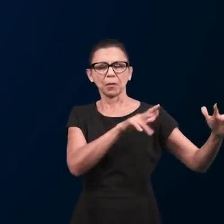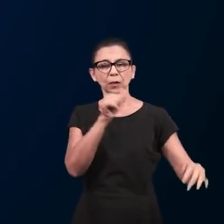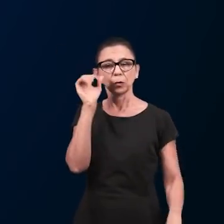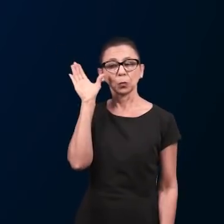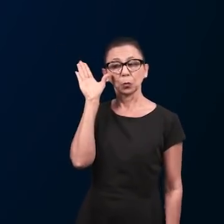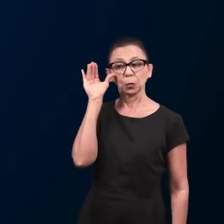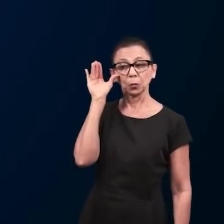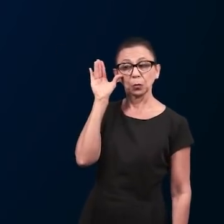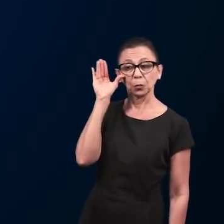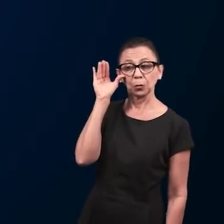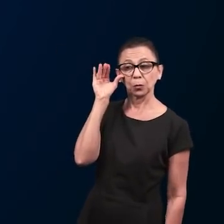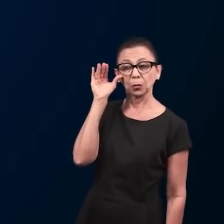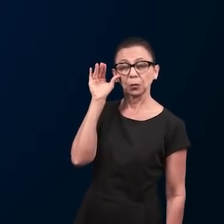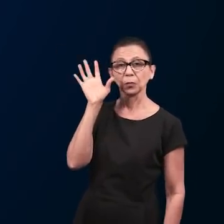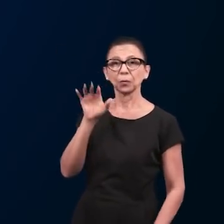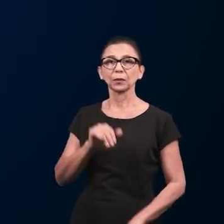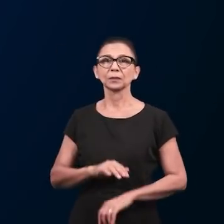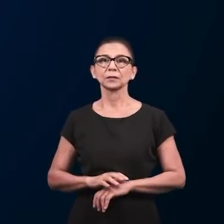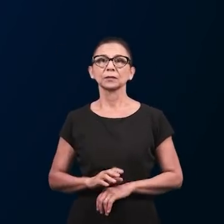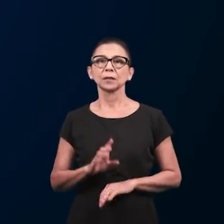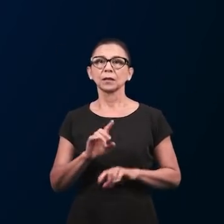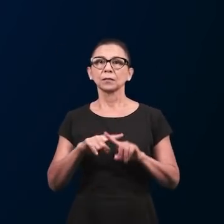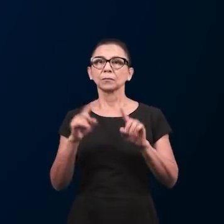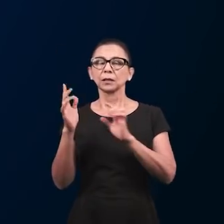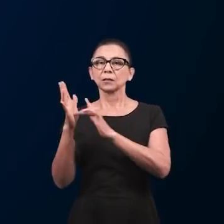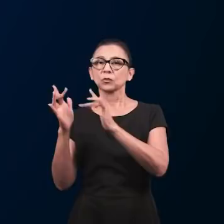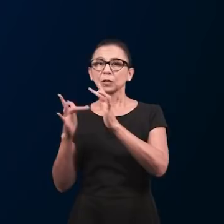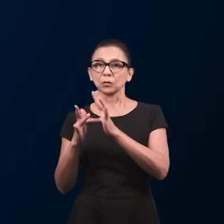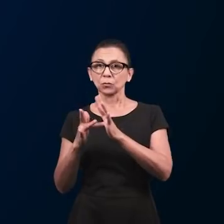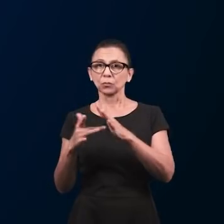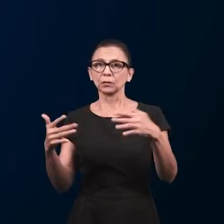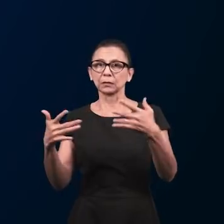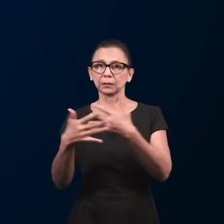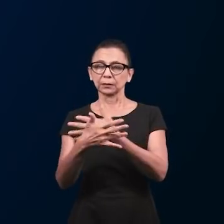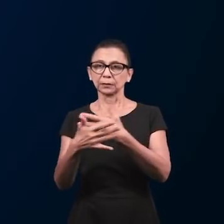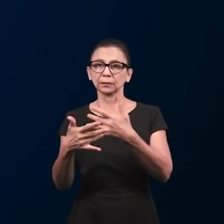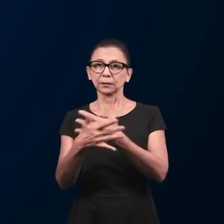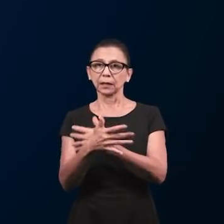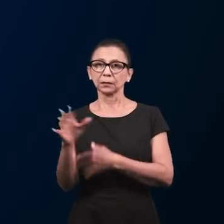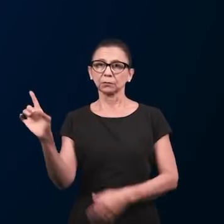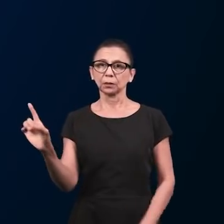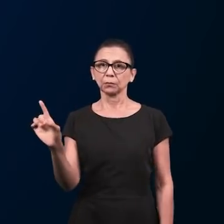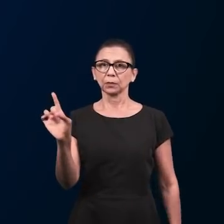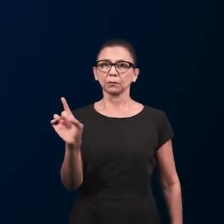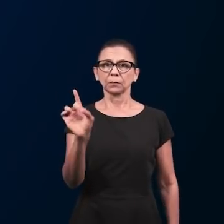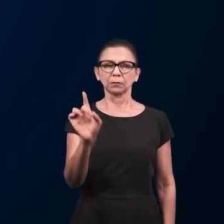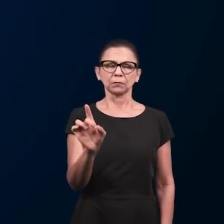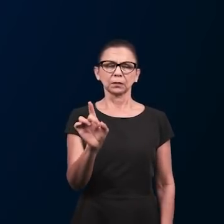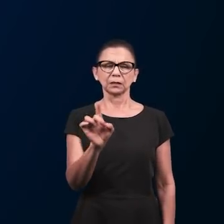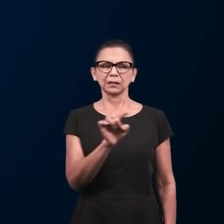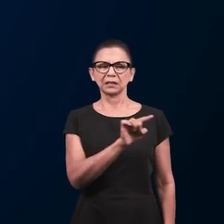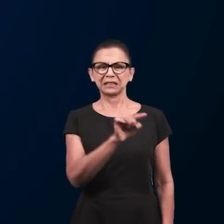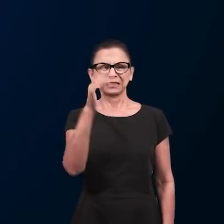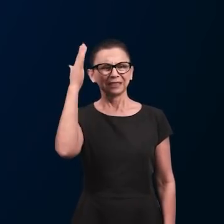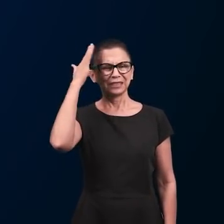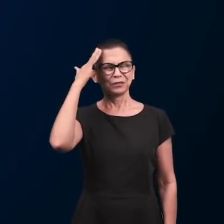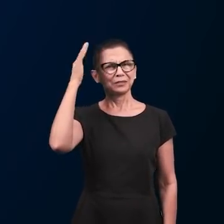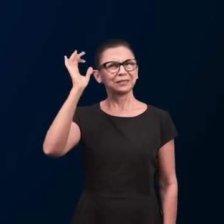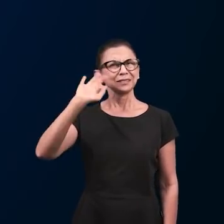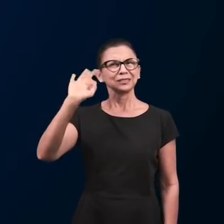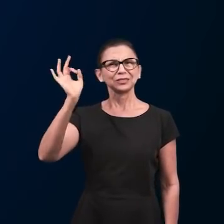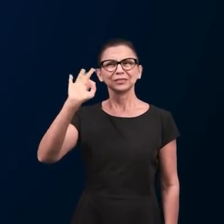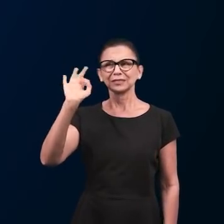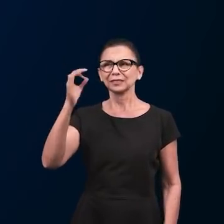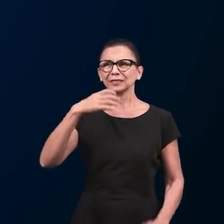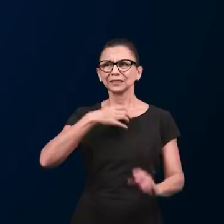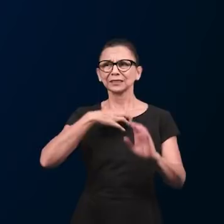apenas bisbilhotava, entre aspas, Jesus ali naquela cidade, né, por onde ele passasse, eles não de fato entendiam qual que